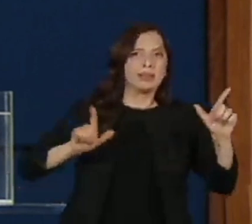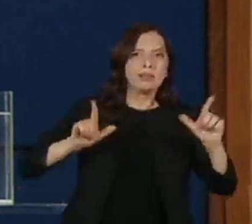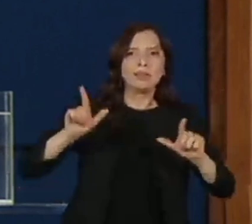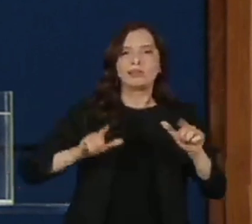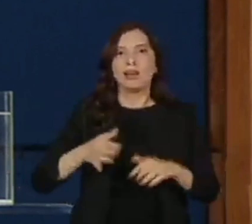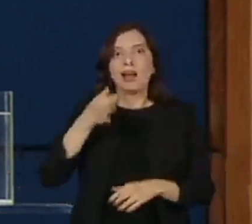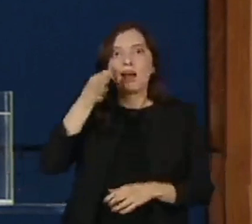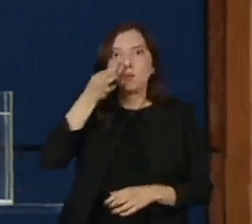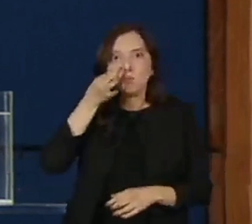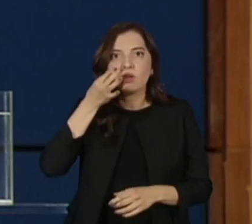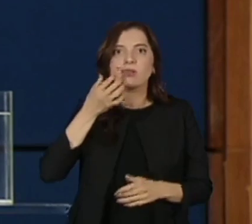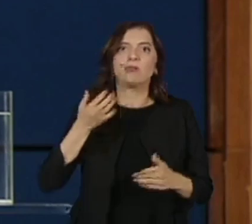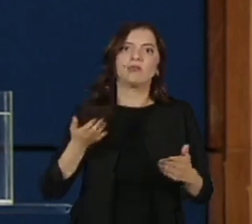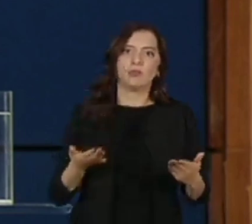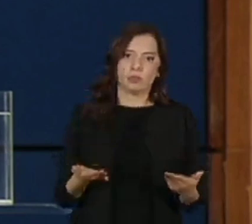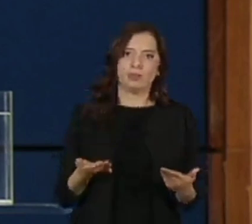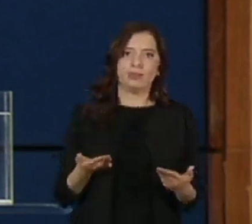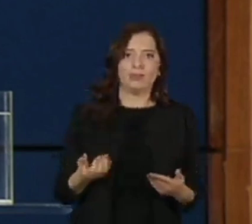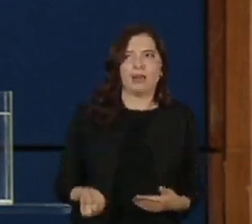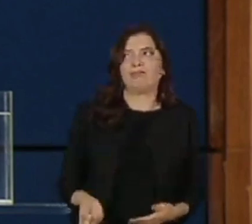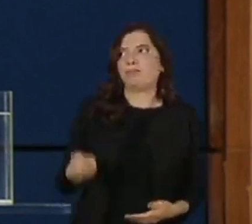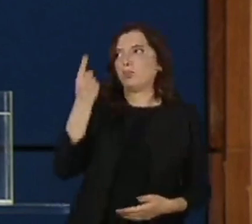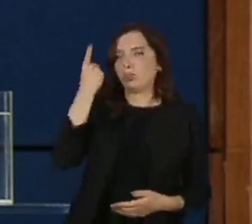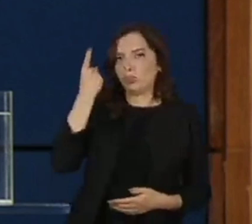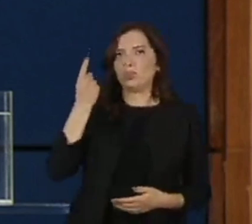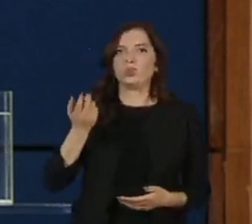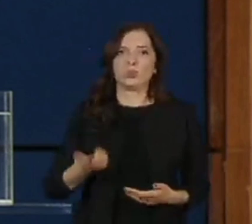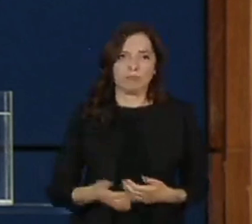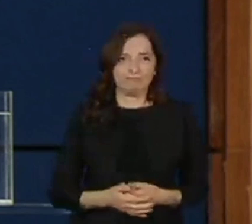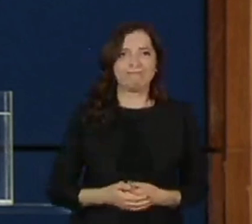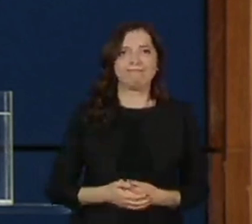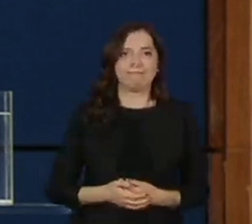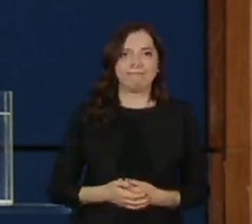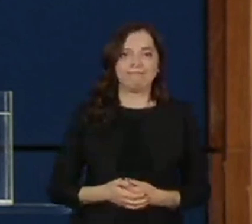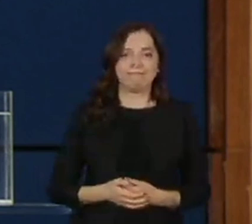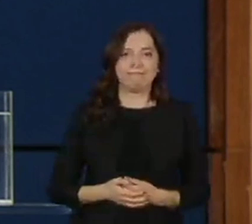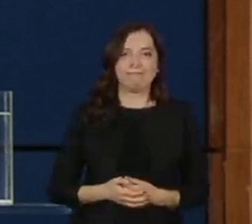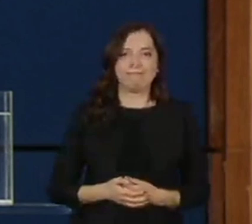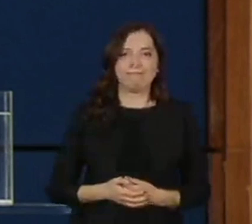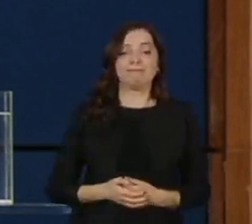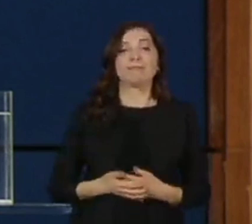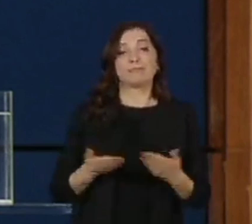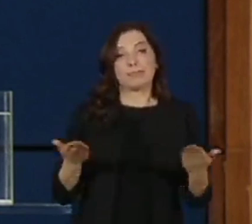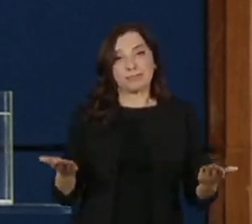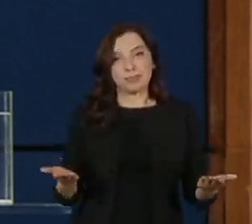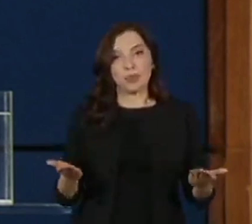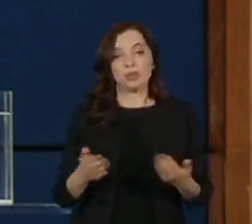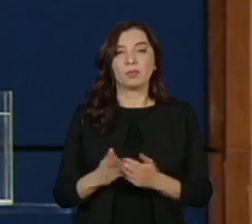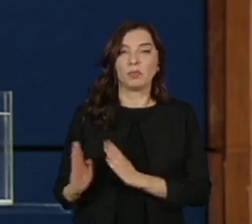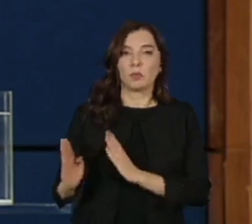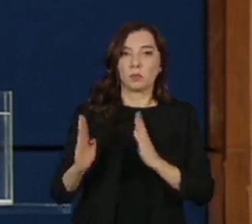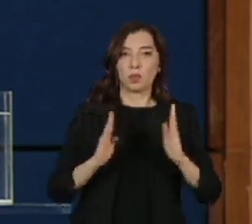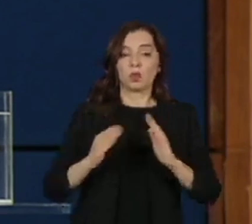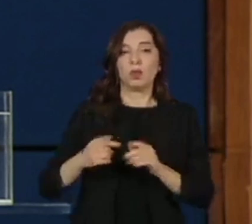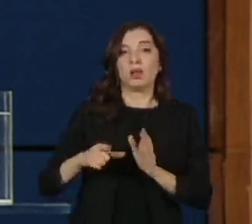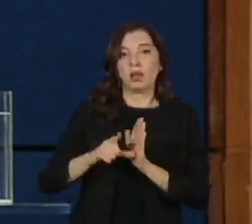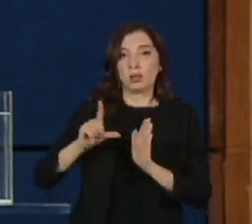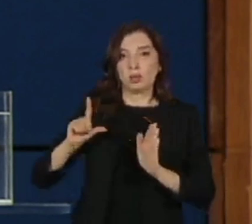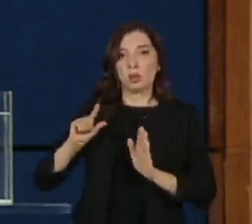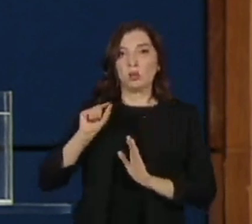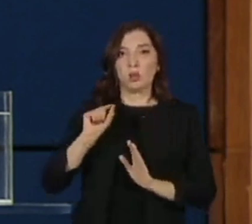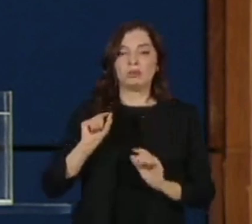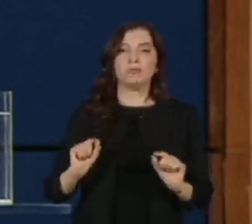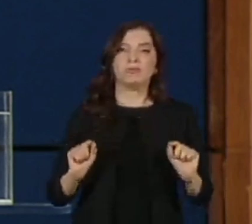eh absurda por assim dizer eh no bloco anterior nós tínhamos nós estávamos no